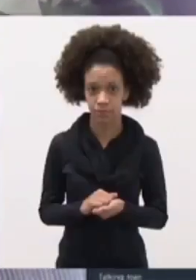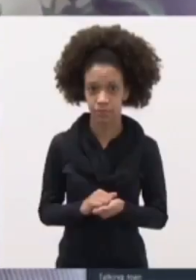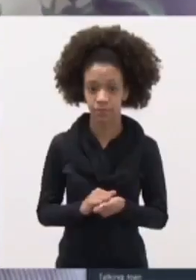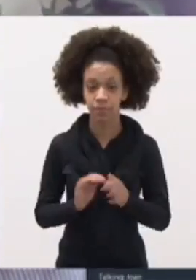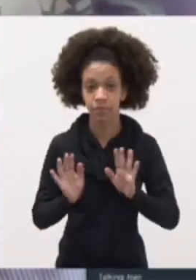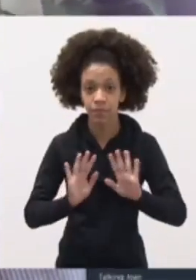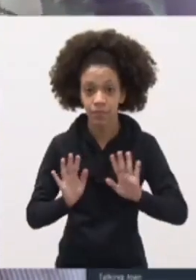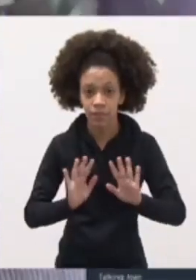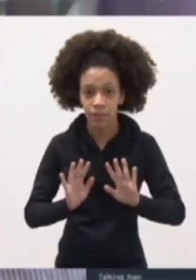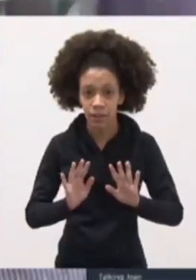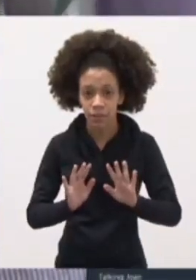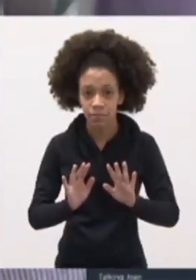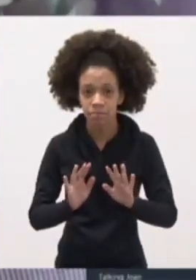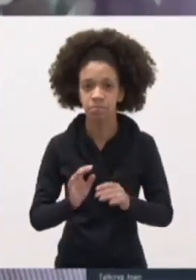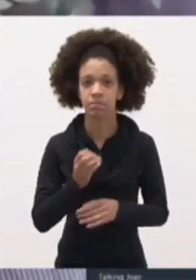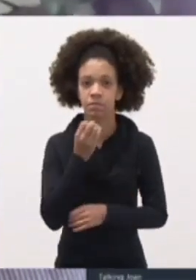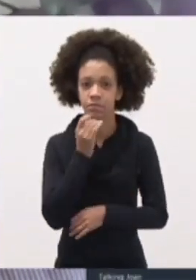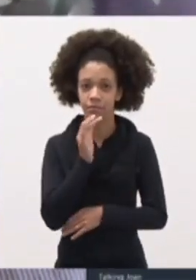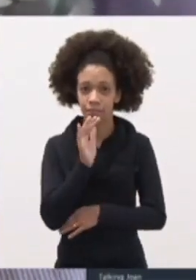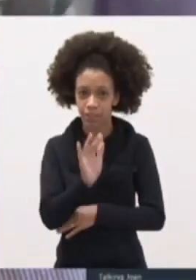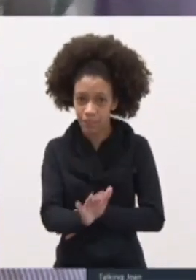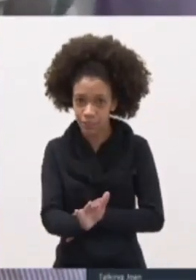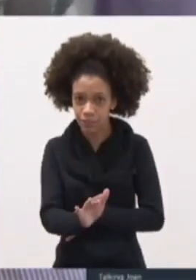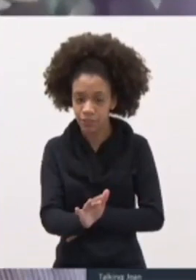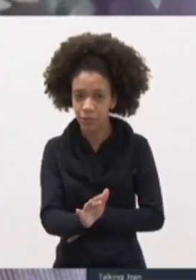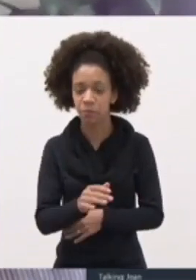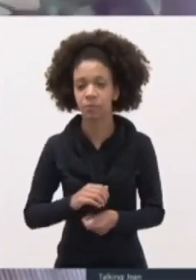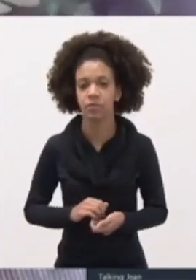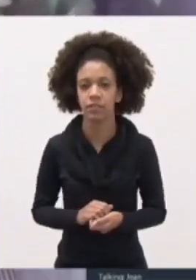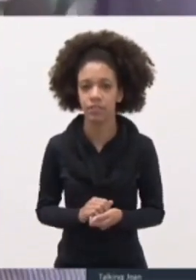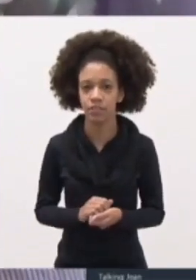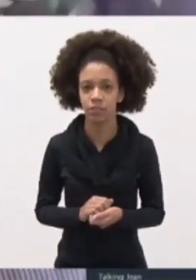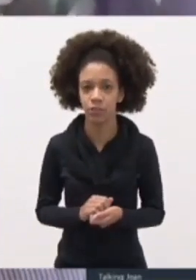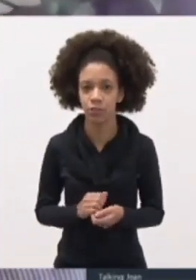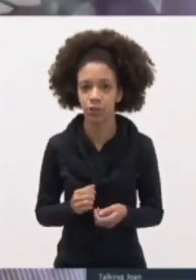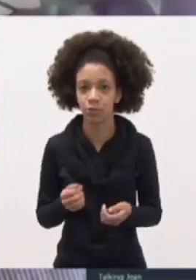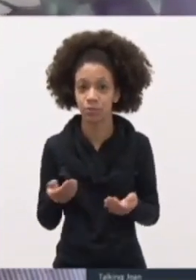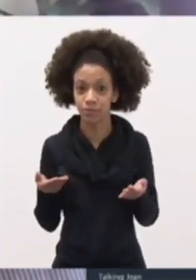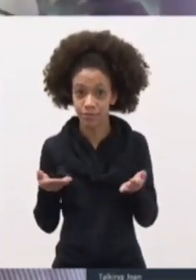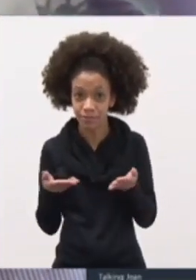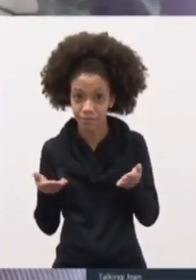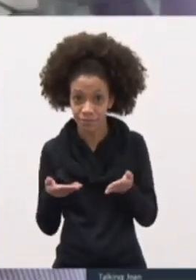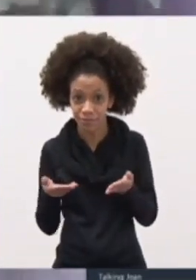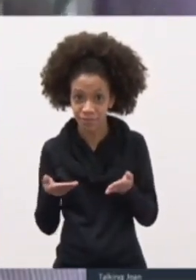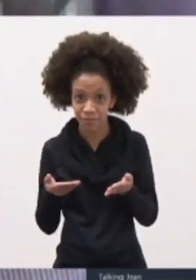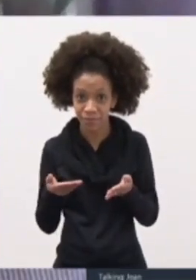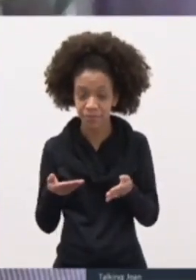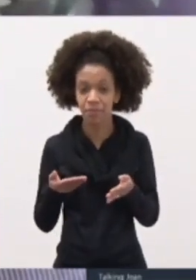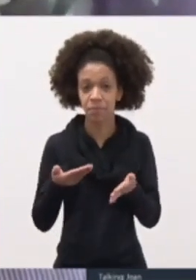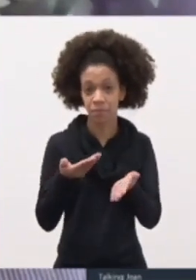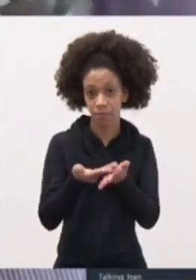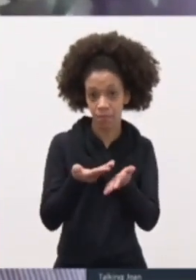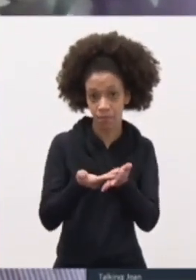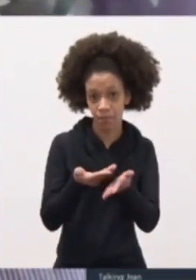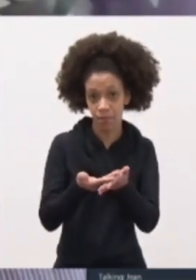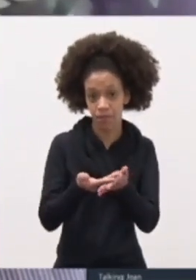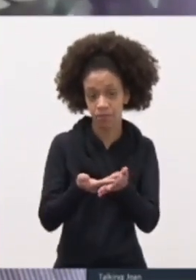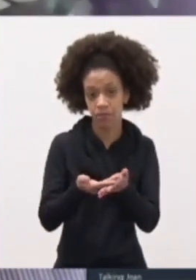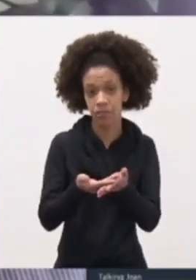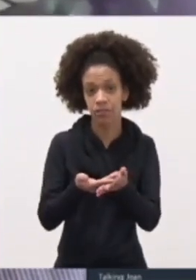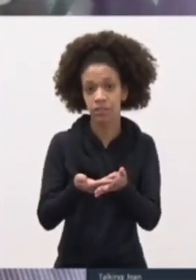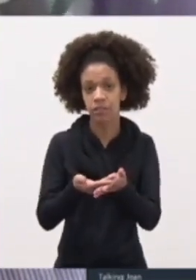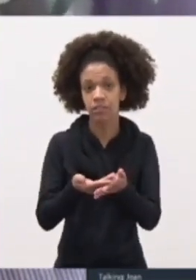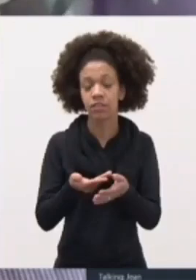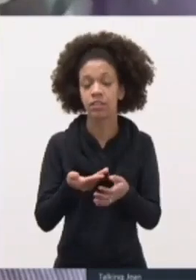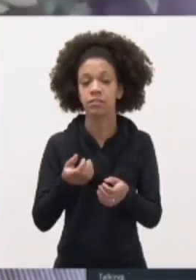Olá a todos e todas, meu nome é Jean Rafael Tonciac, sou coordenador de educação aqui do Centro de Inovação para a